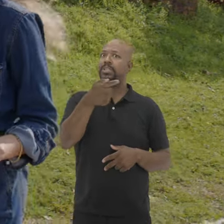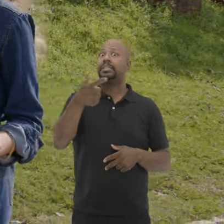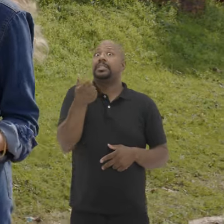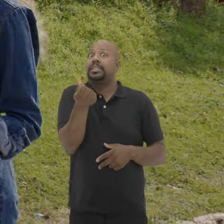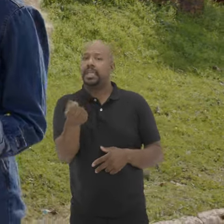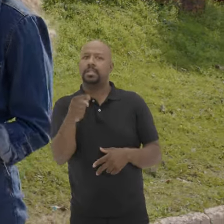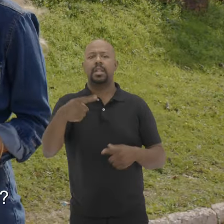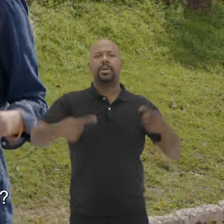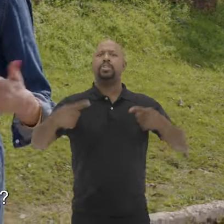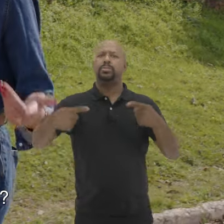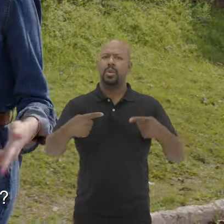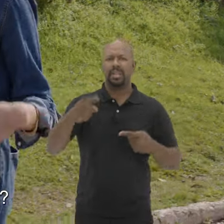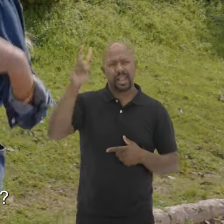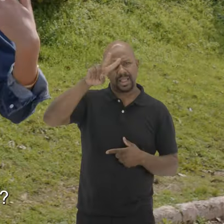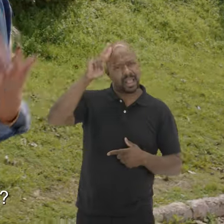o local de disputas